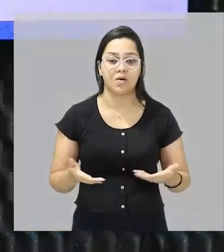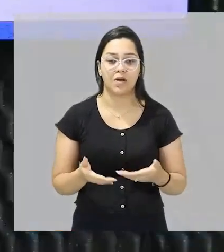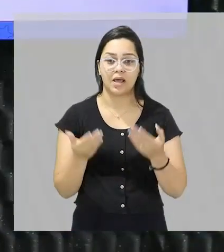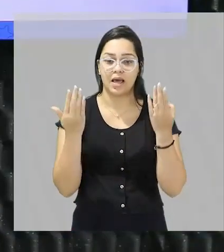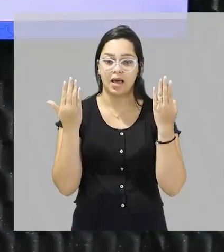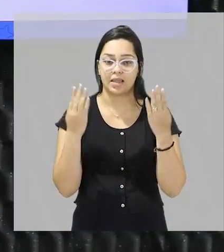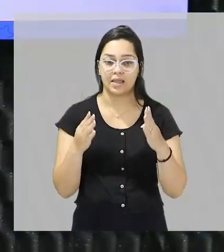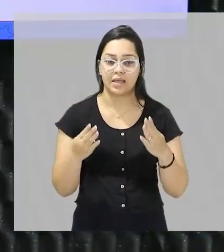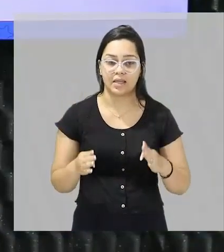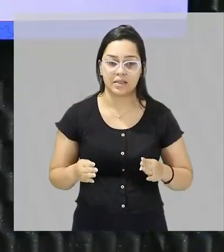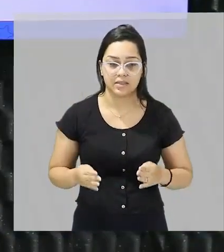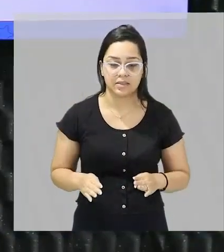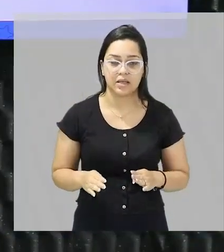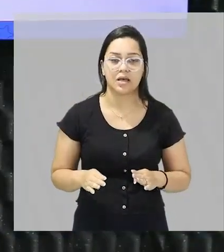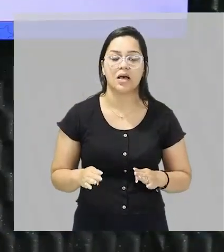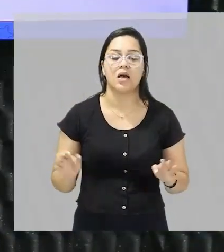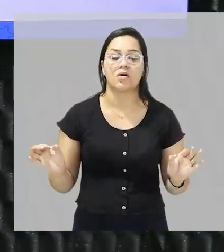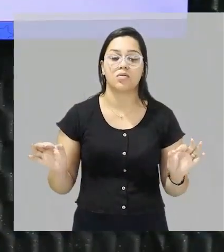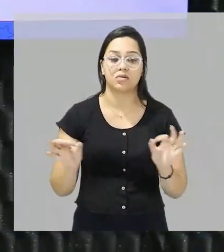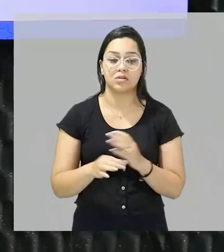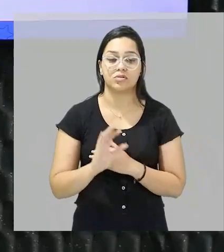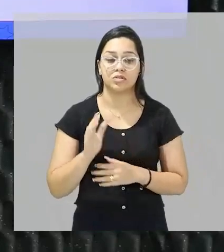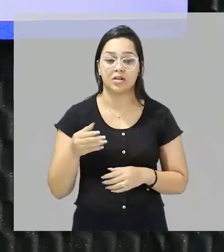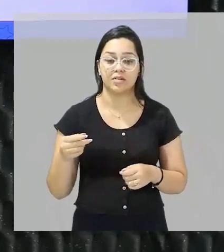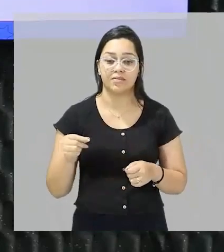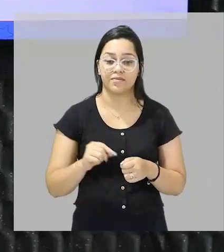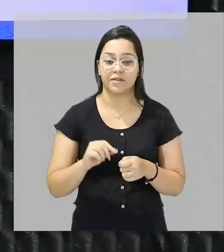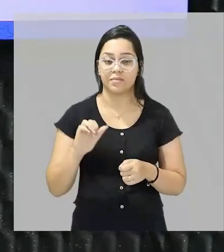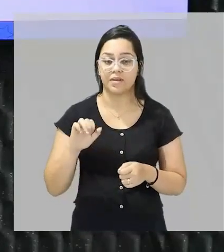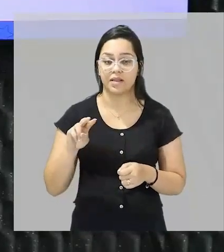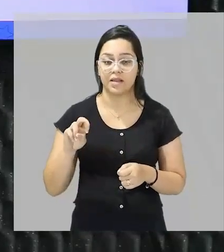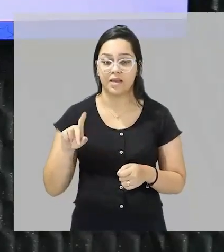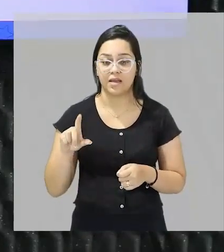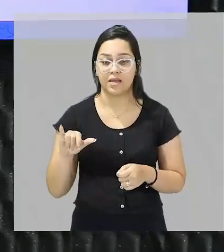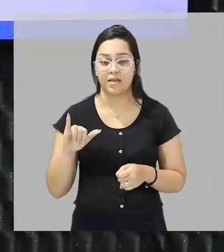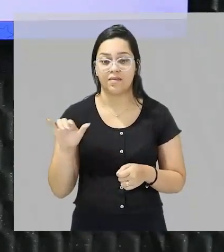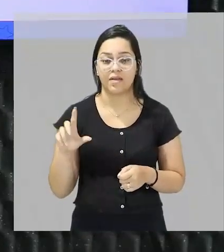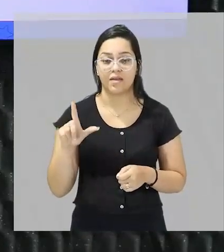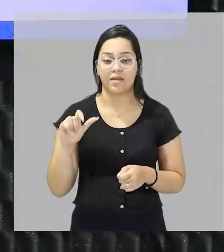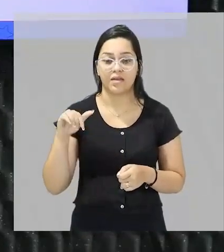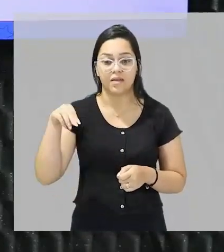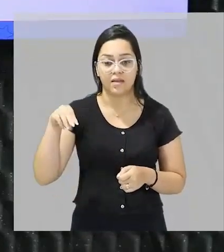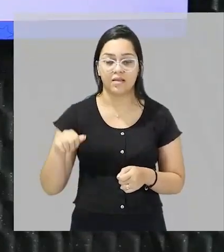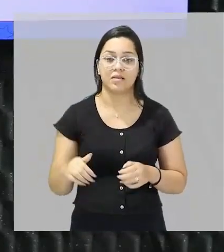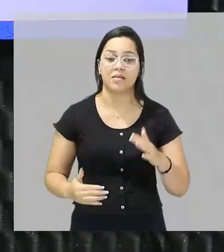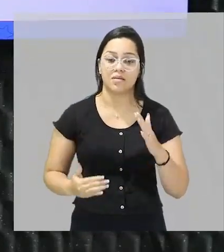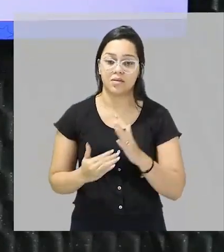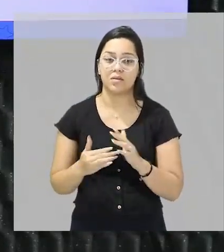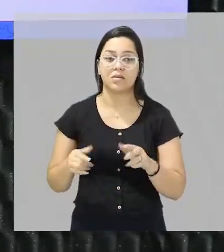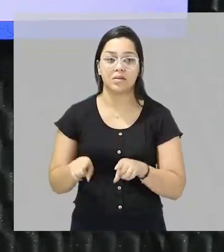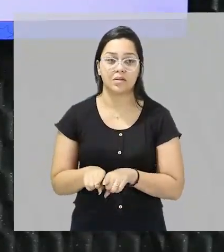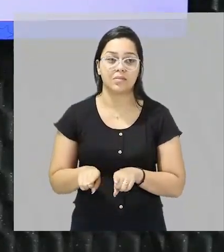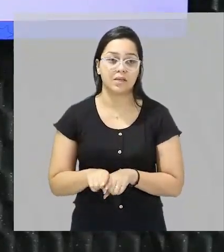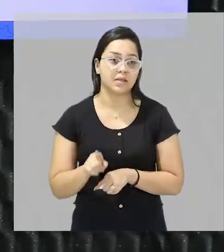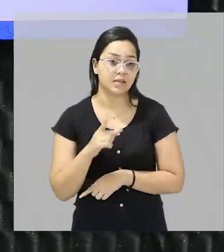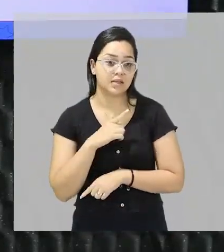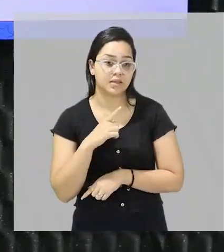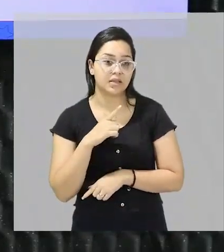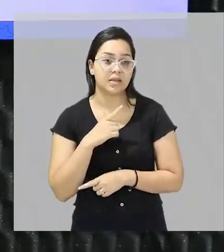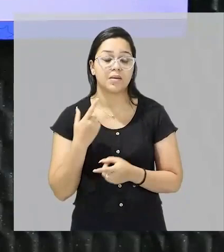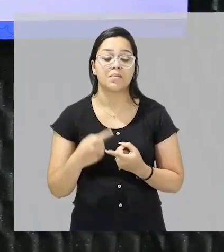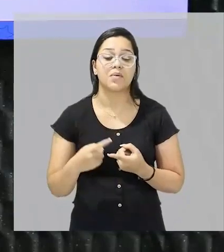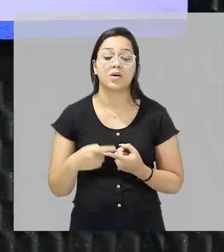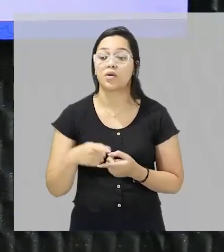aqui a conclusão que foi feita pela Evelyn Lima. E ela também conseguiu nota máxima na redação. Por